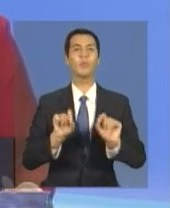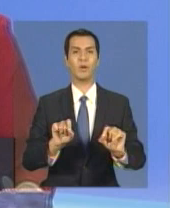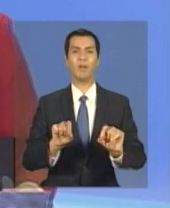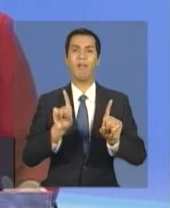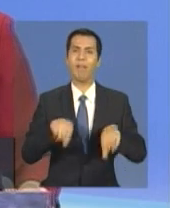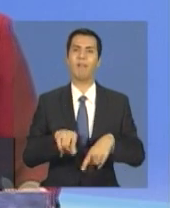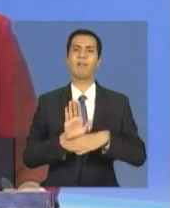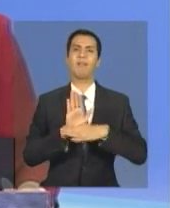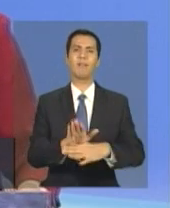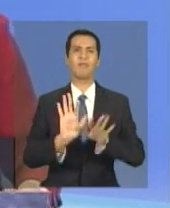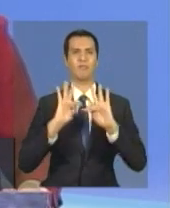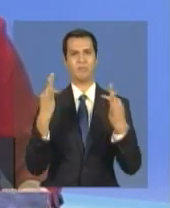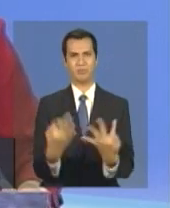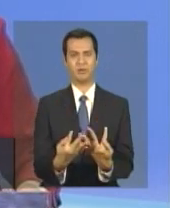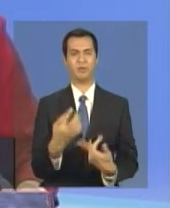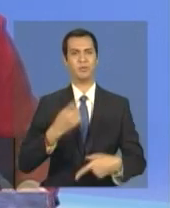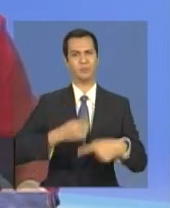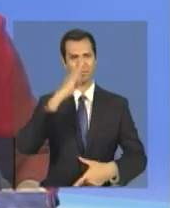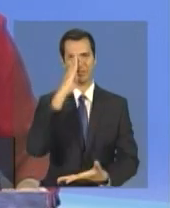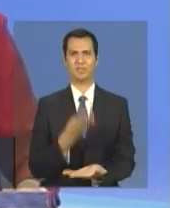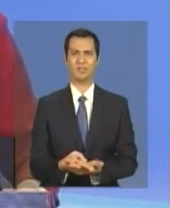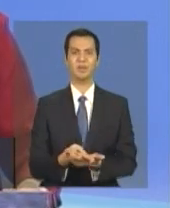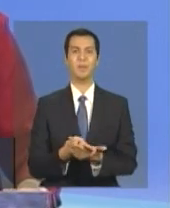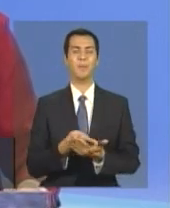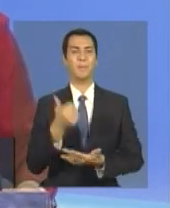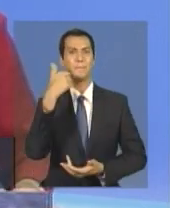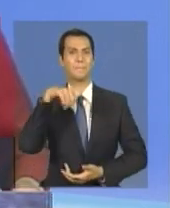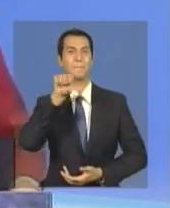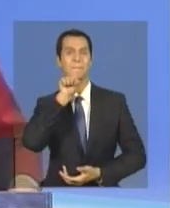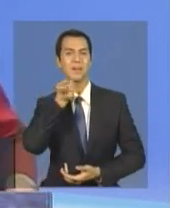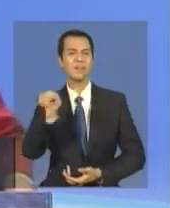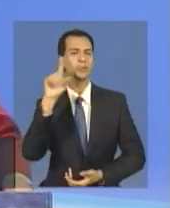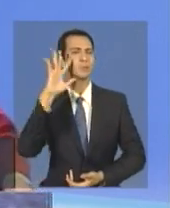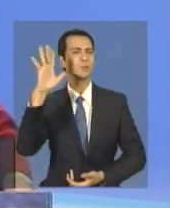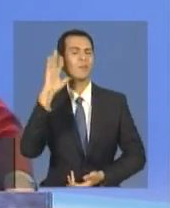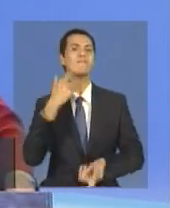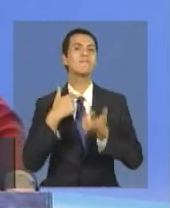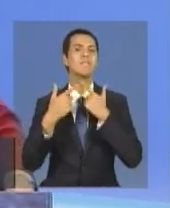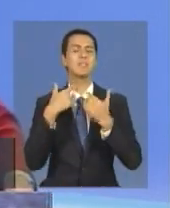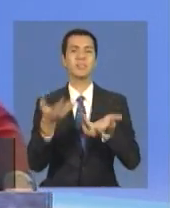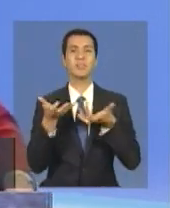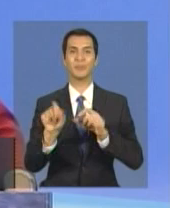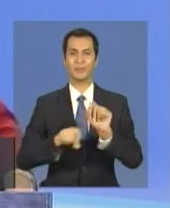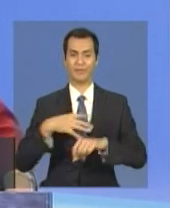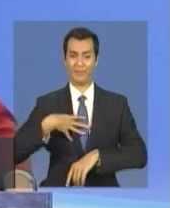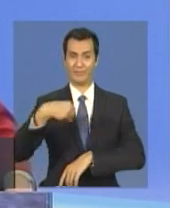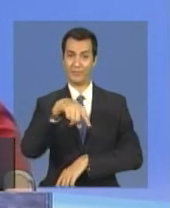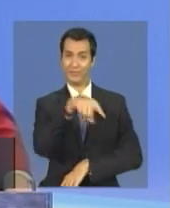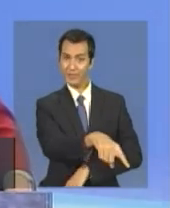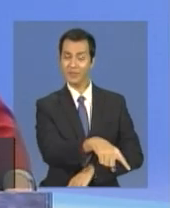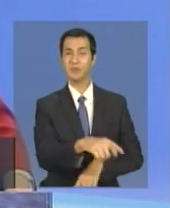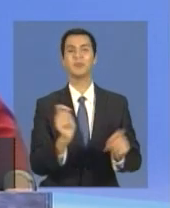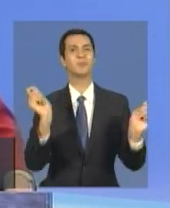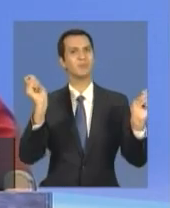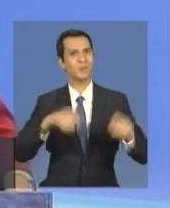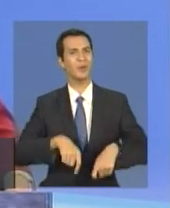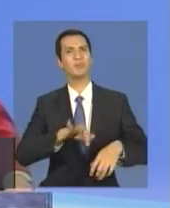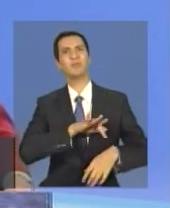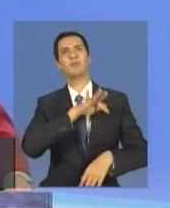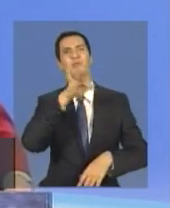família, porque eu tenho certeza, se tem uma coisa que uma mãe quer, é que o seu filho tenha